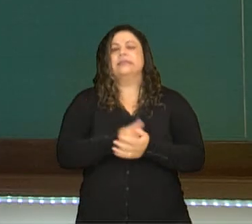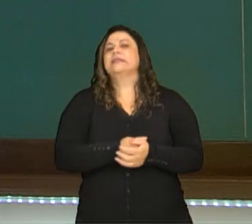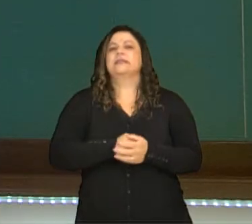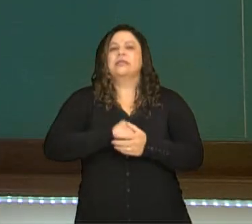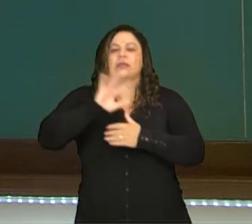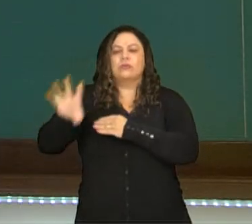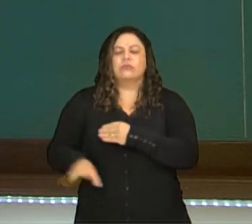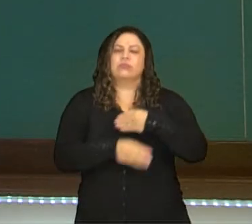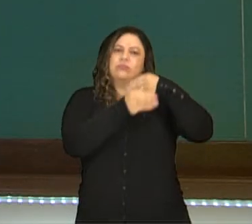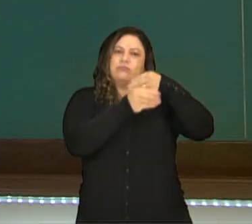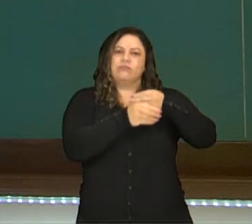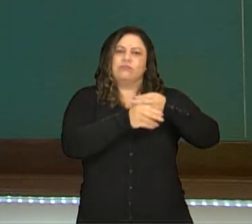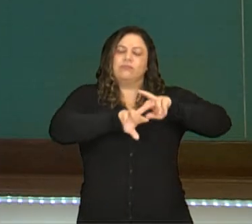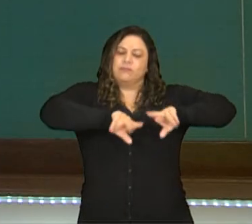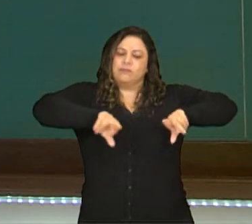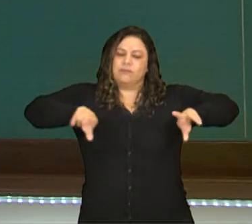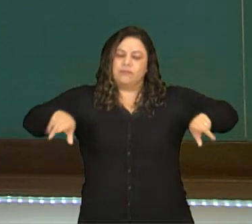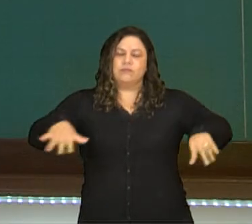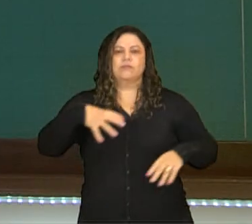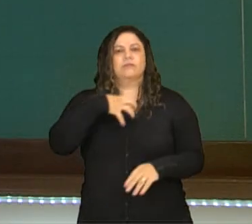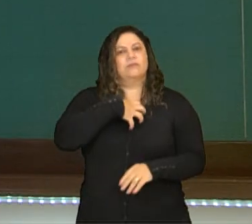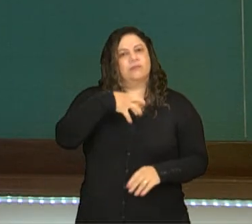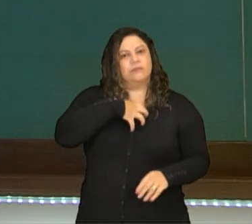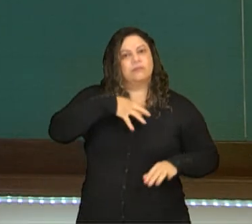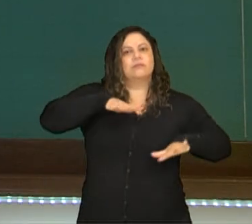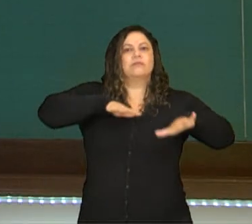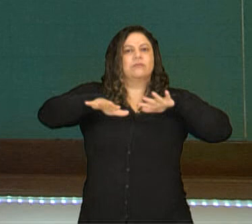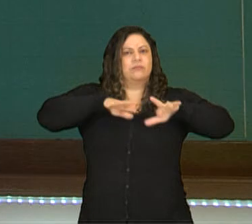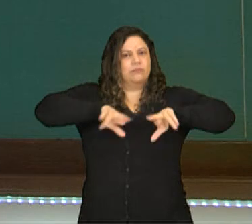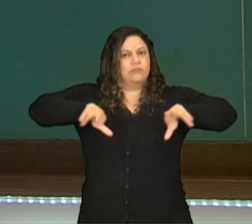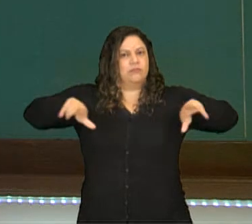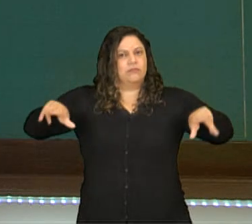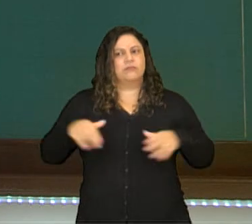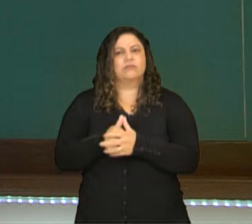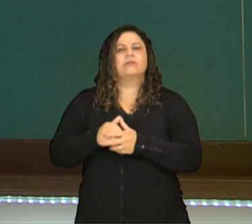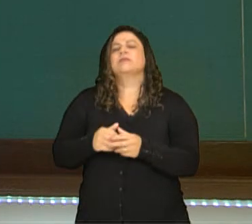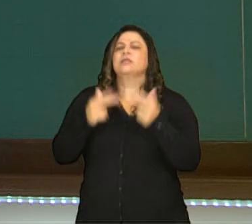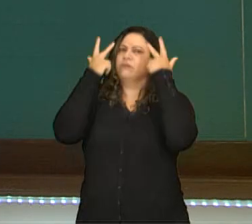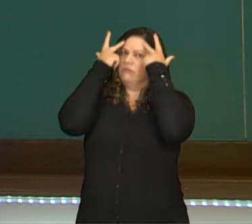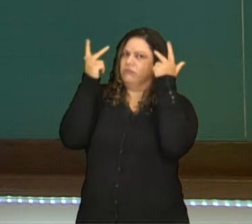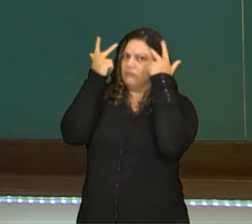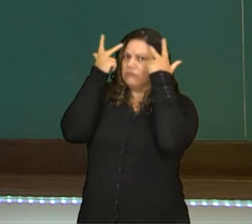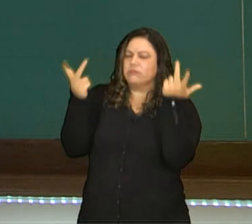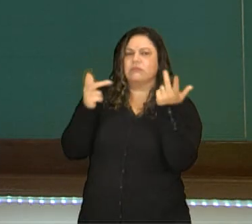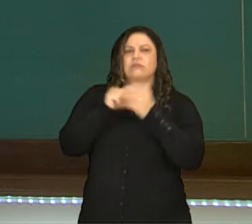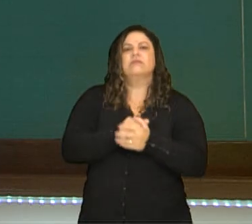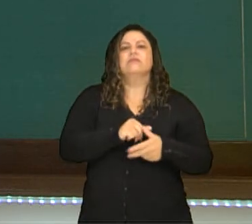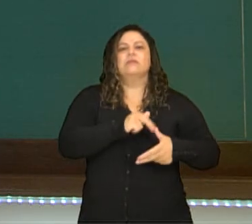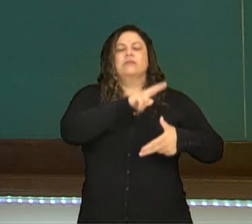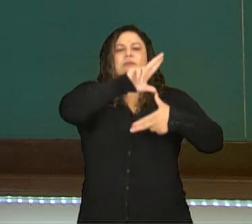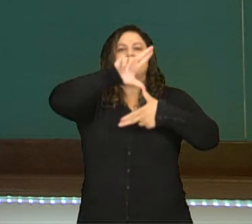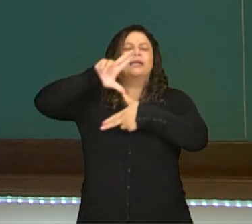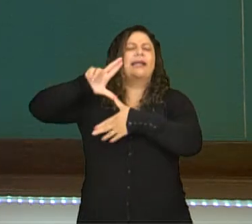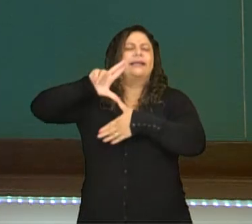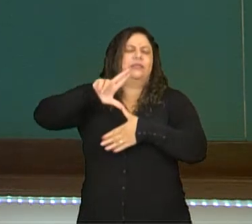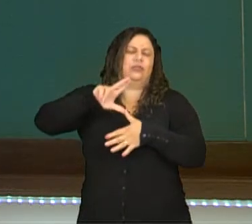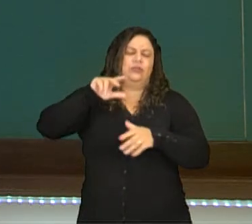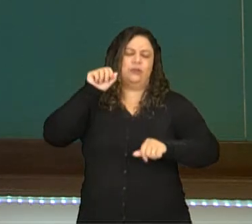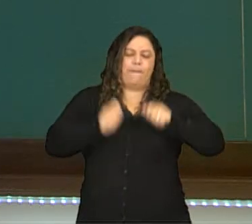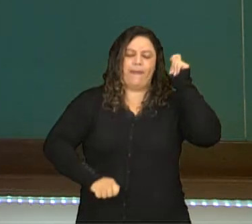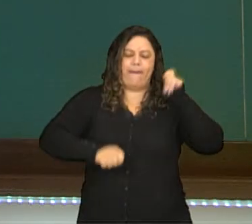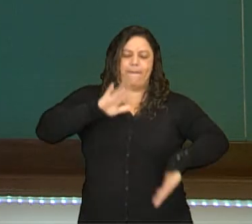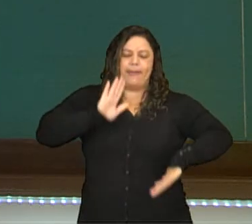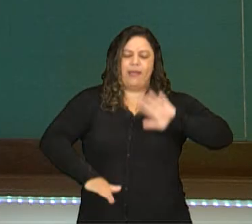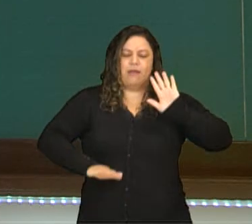em vários ritmos. Então é comum nós vermos vários ritmos latinos associados com o tocar dos